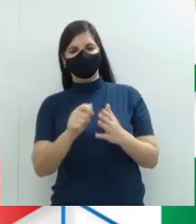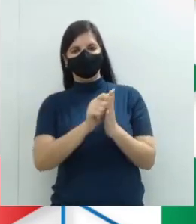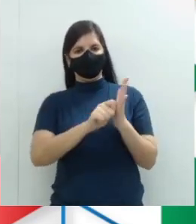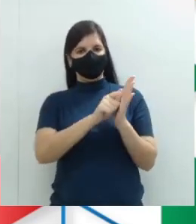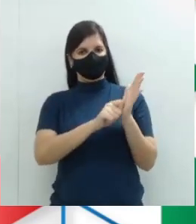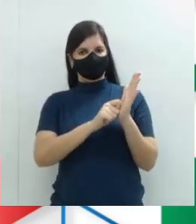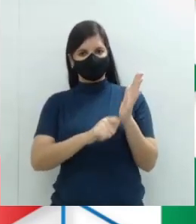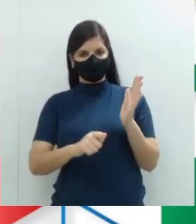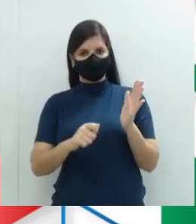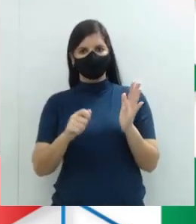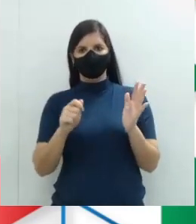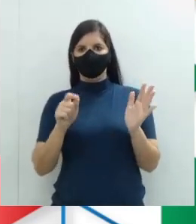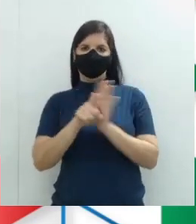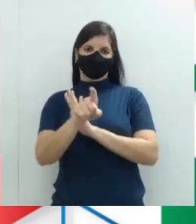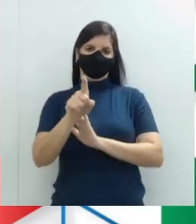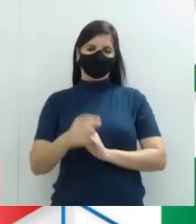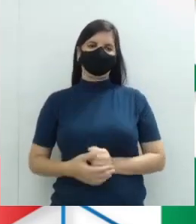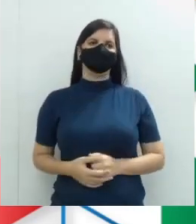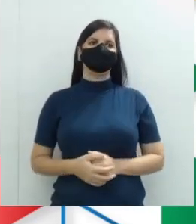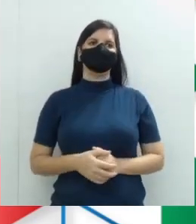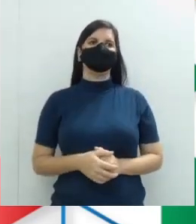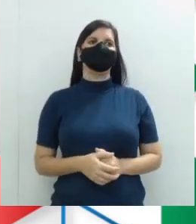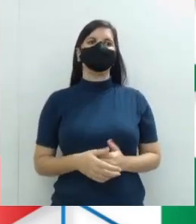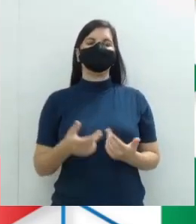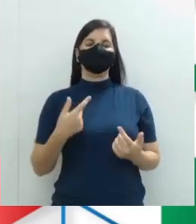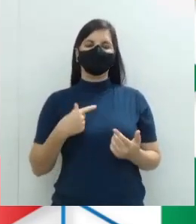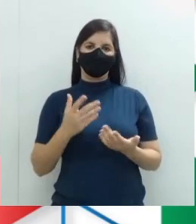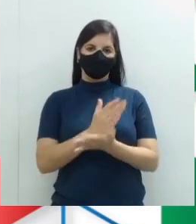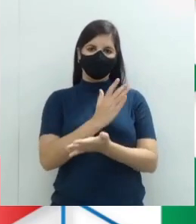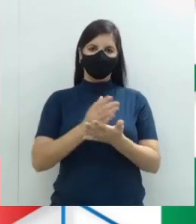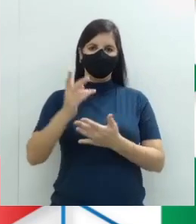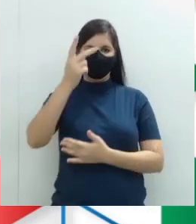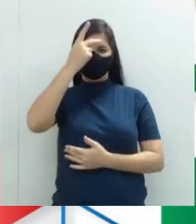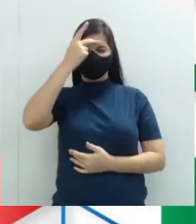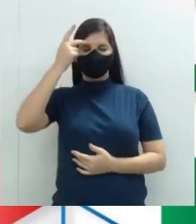escritos na questão, tá bom? Isso, para muita gente